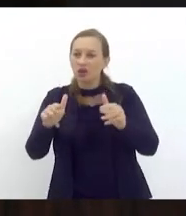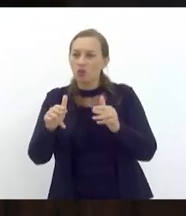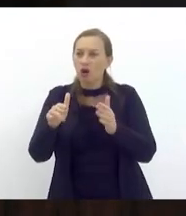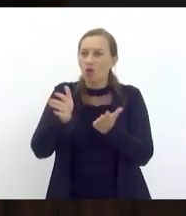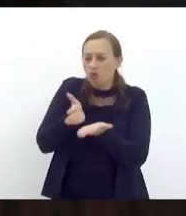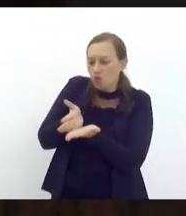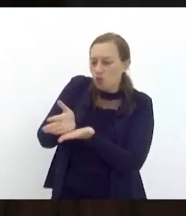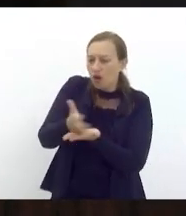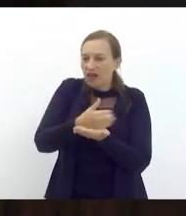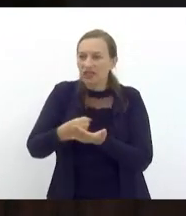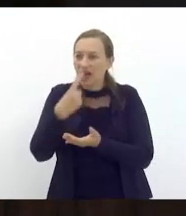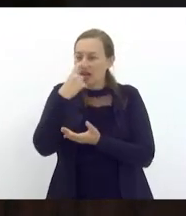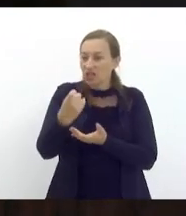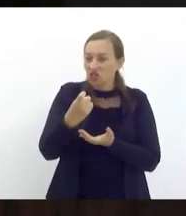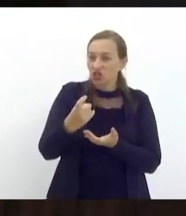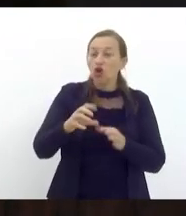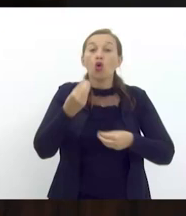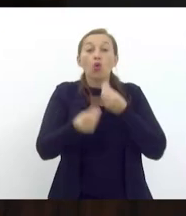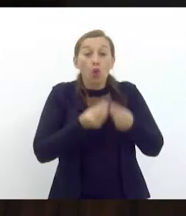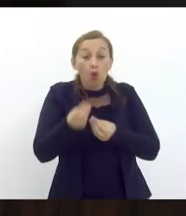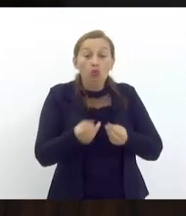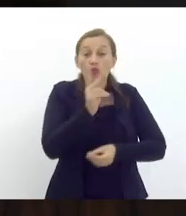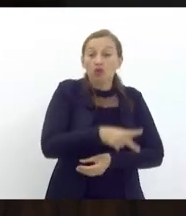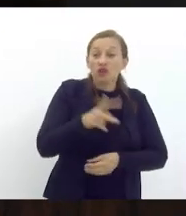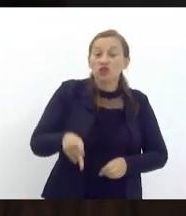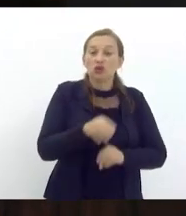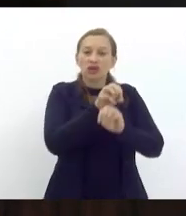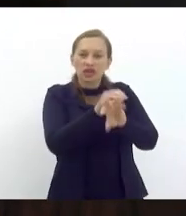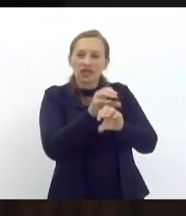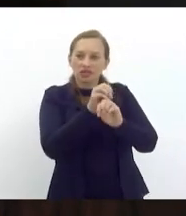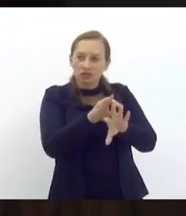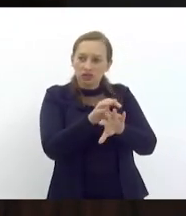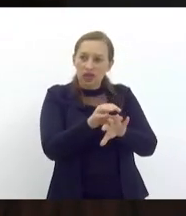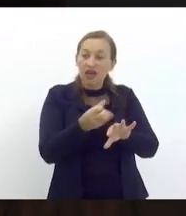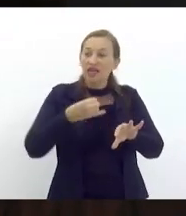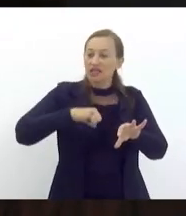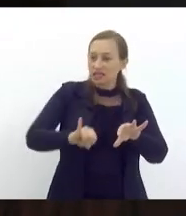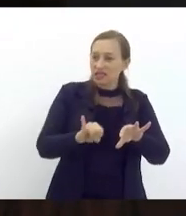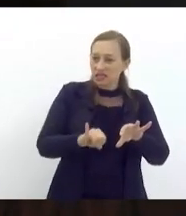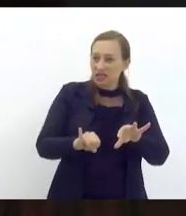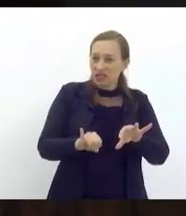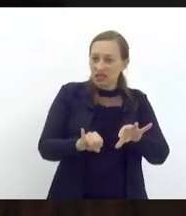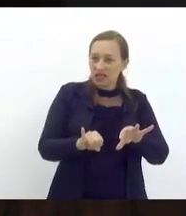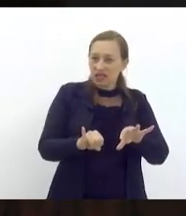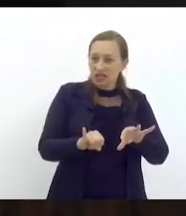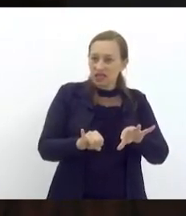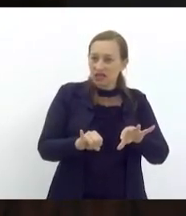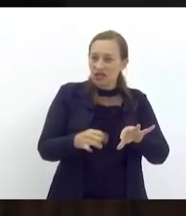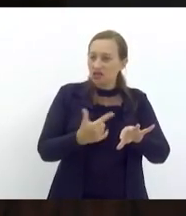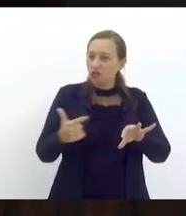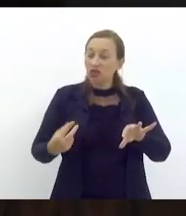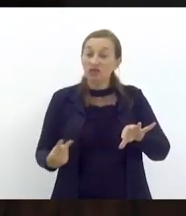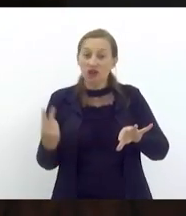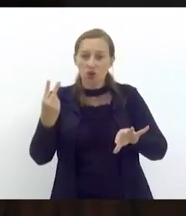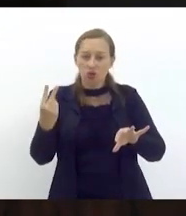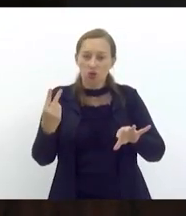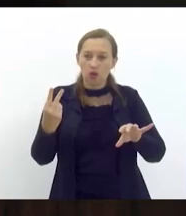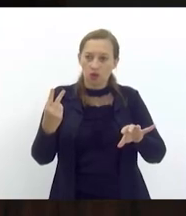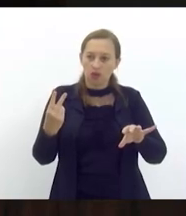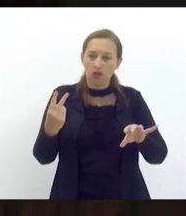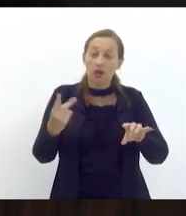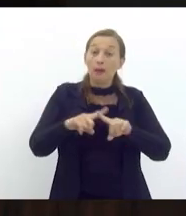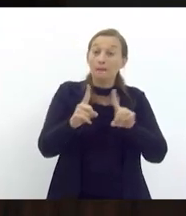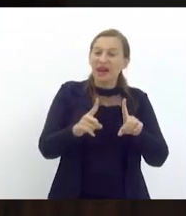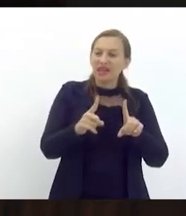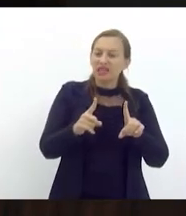como professor que é educar se ele se manifesta ao ponto de depreciar e depredar um patrimônio público e entrar